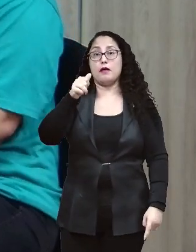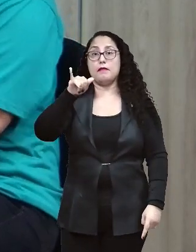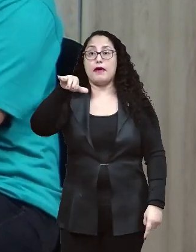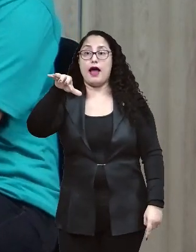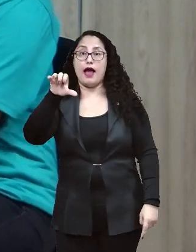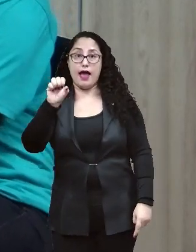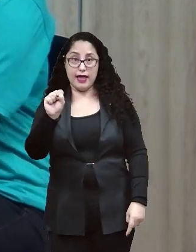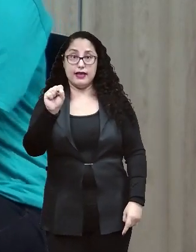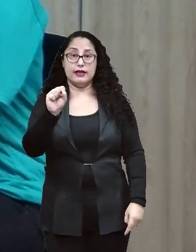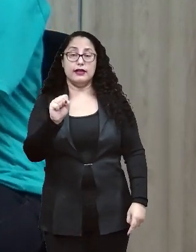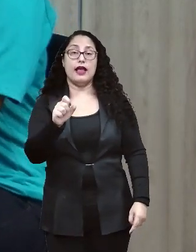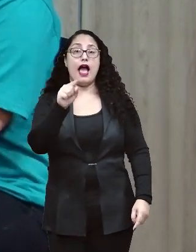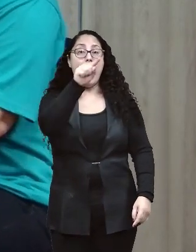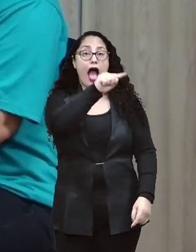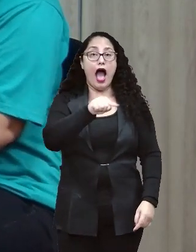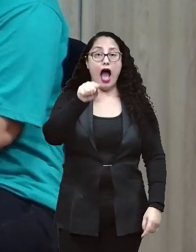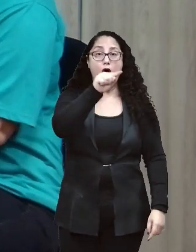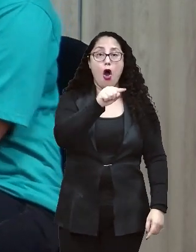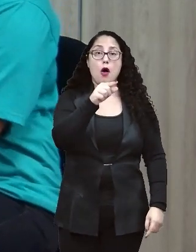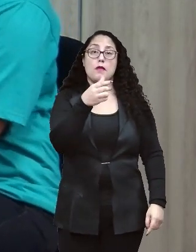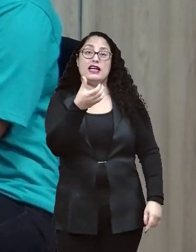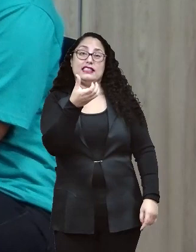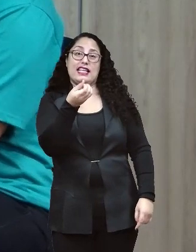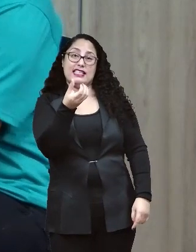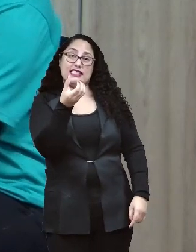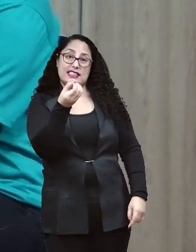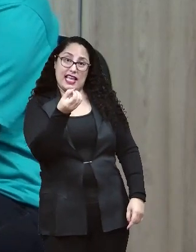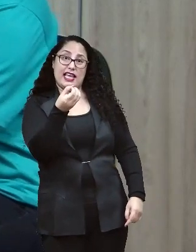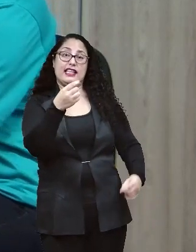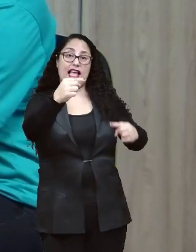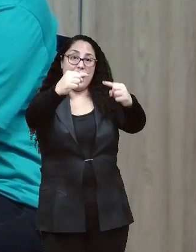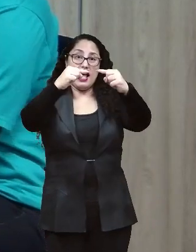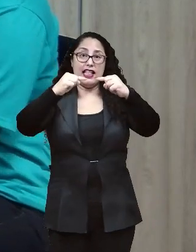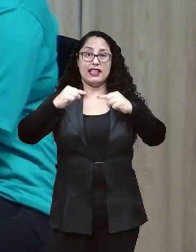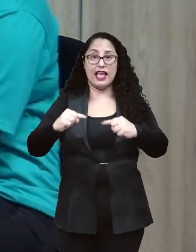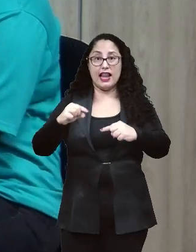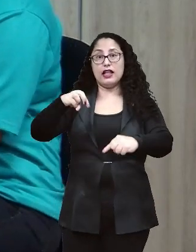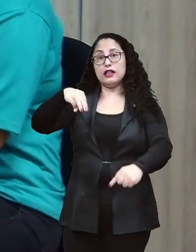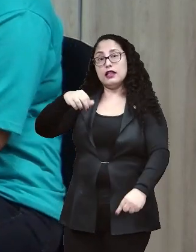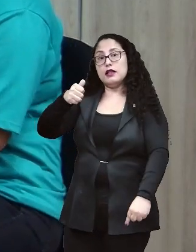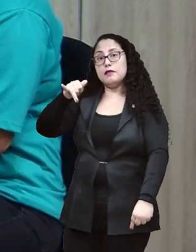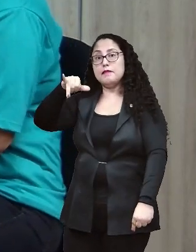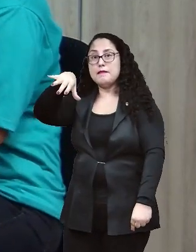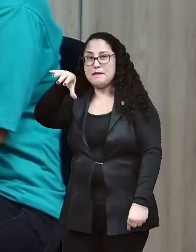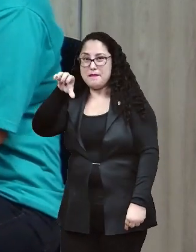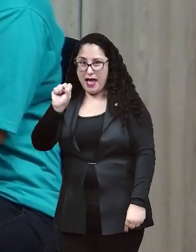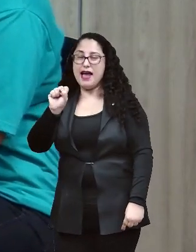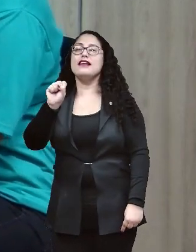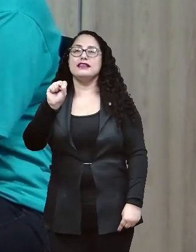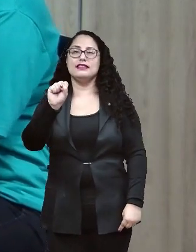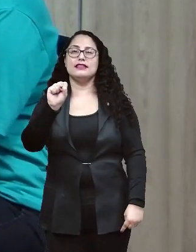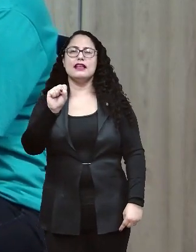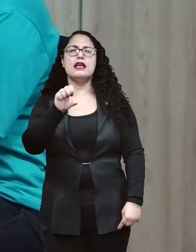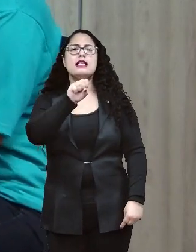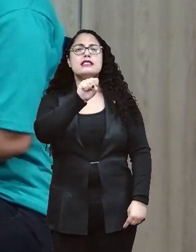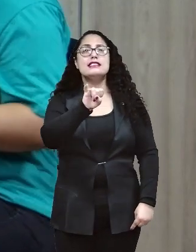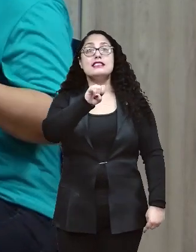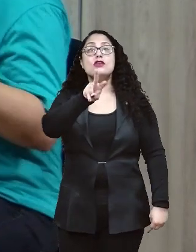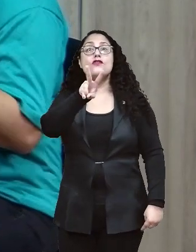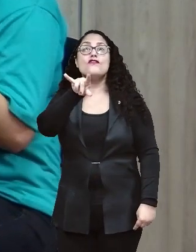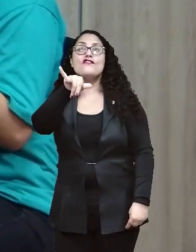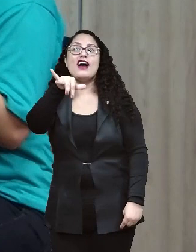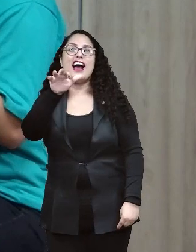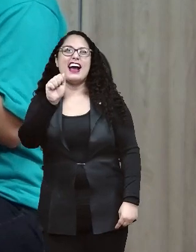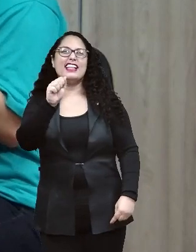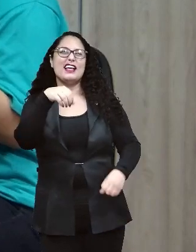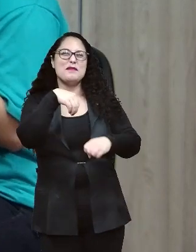exatamente. Arroba IFB 60 _ mais, por escrito. Muito bem. Silvana, a gente adiantou